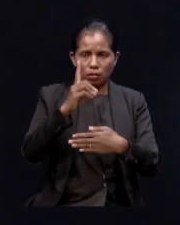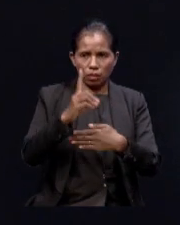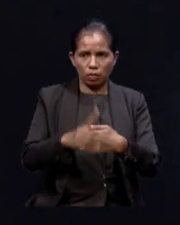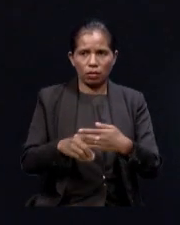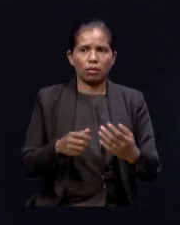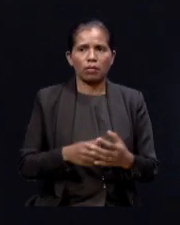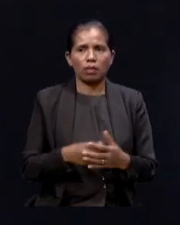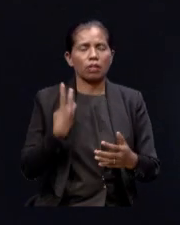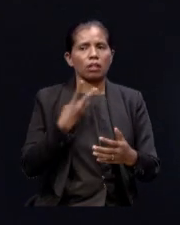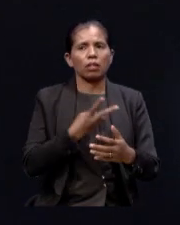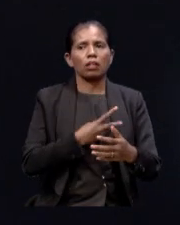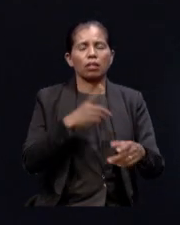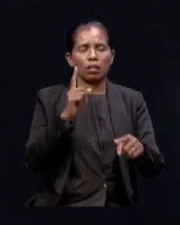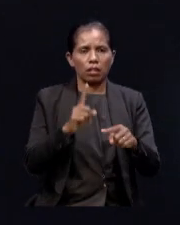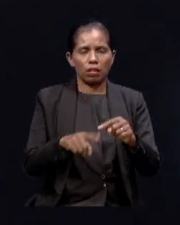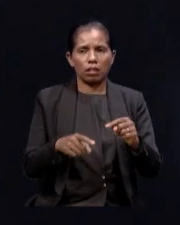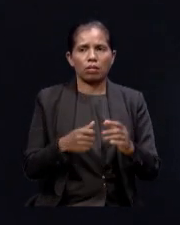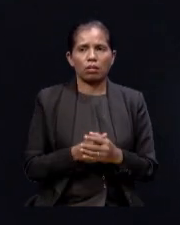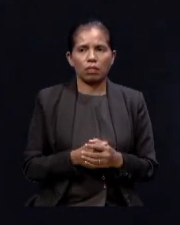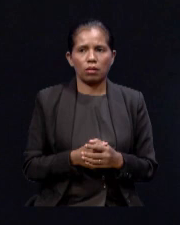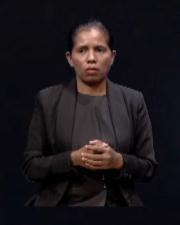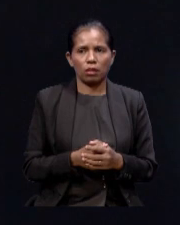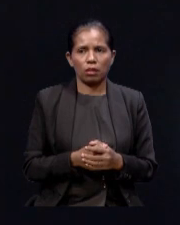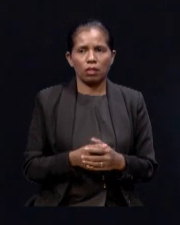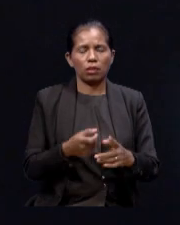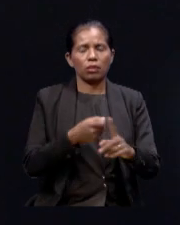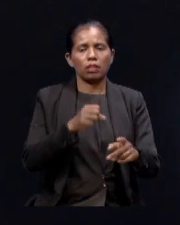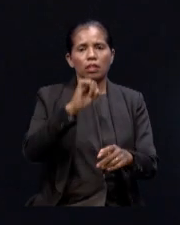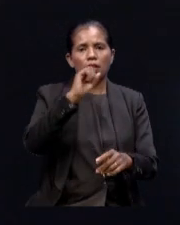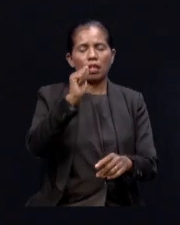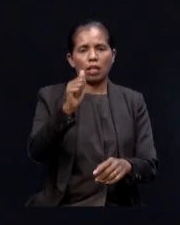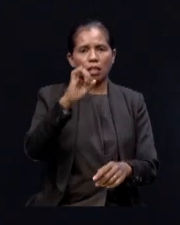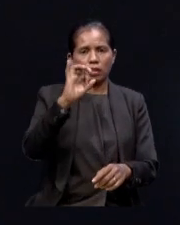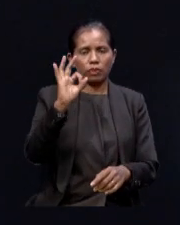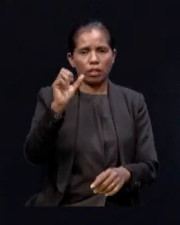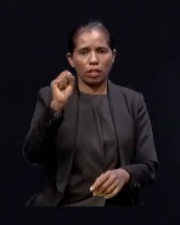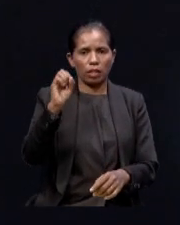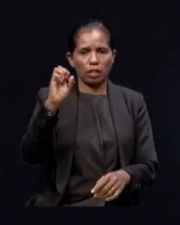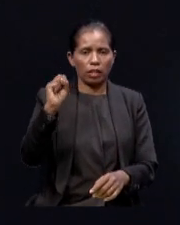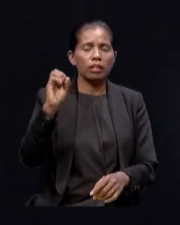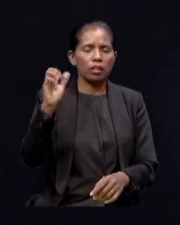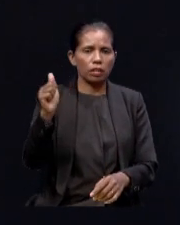né tlalika ami o sai faza por ano na parte a tu né